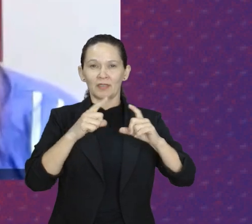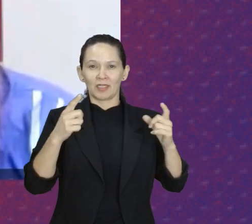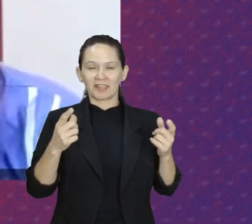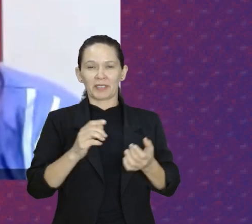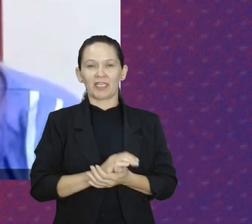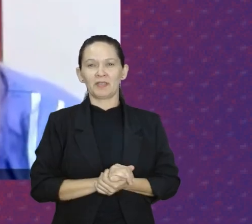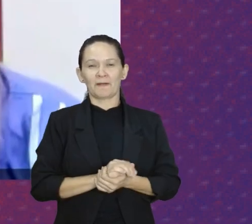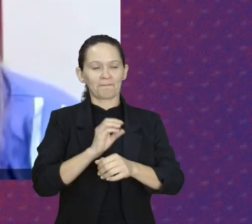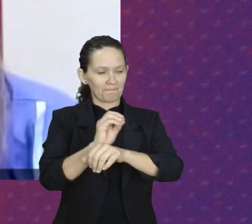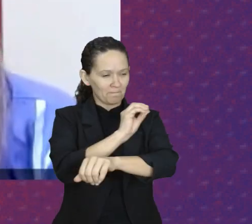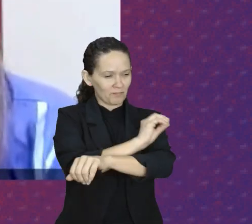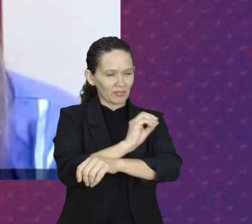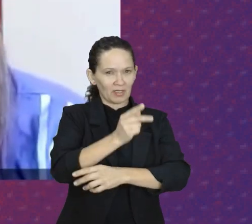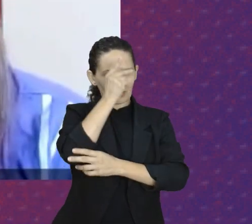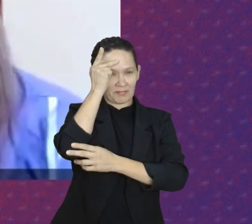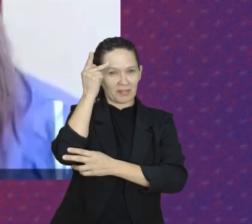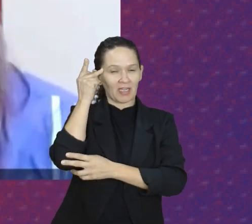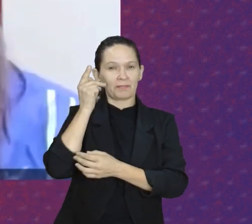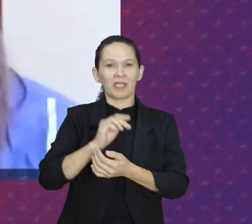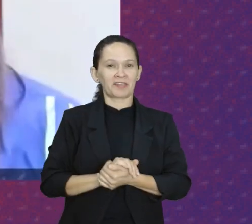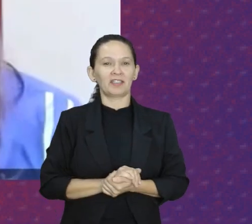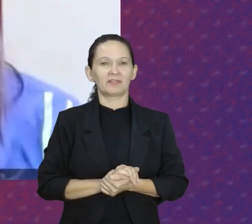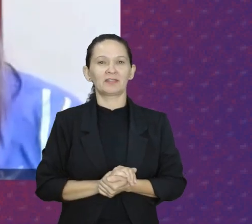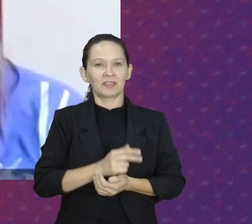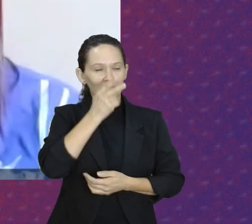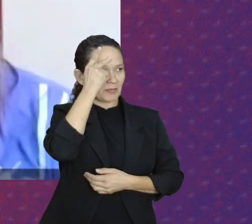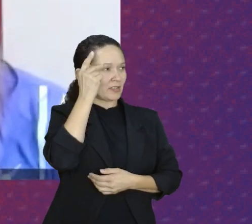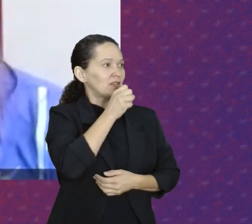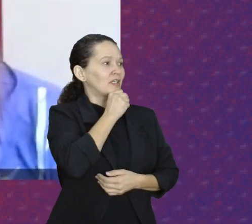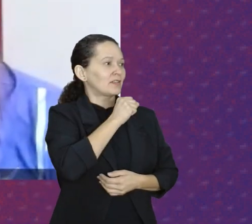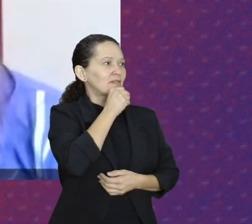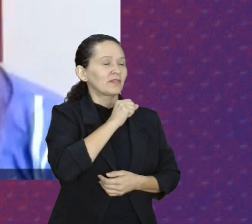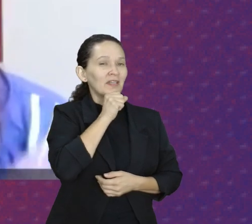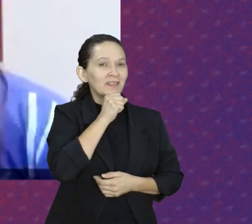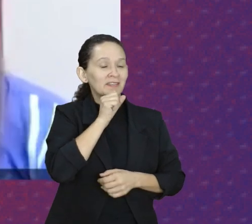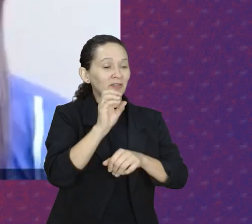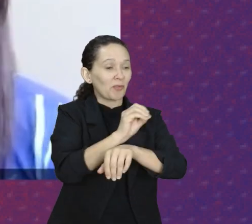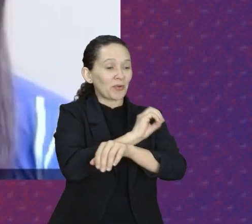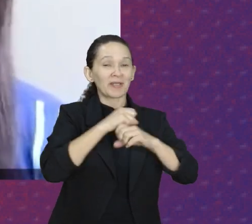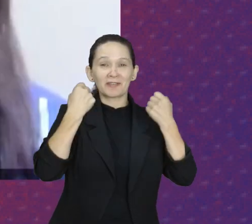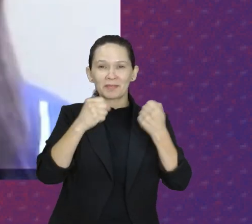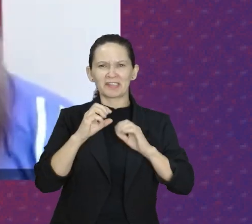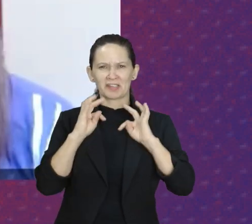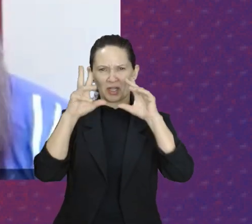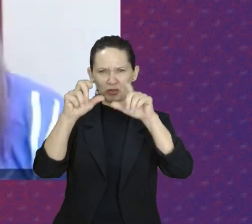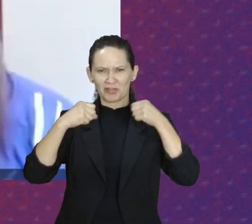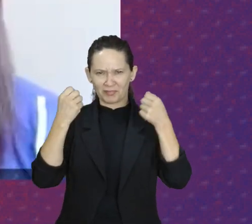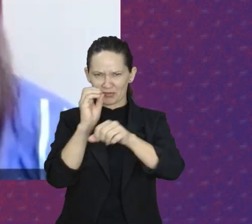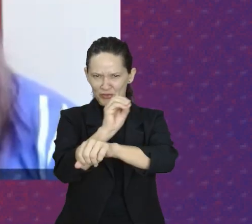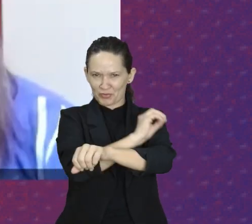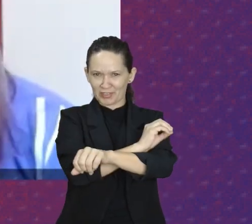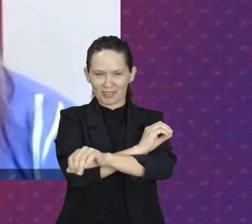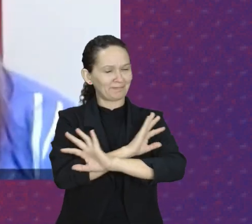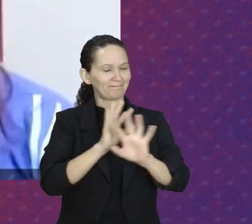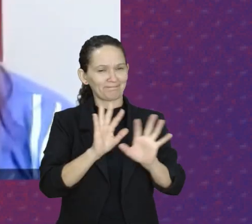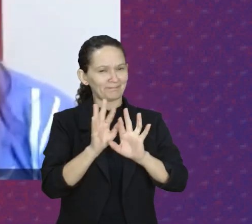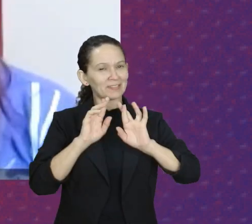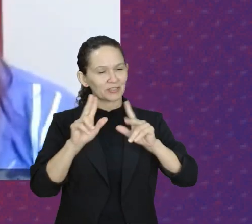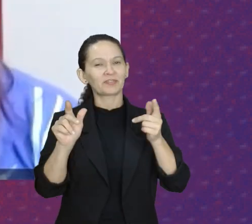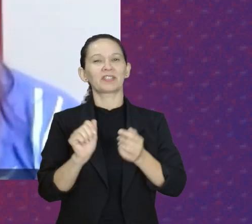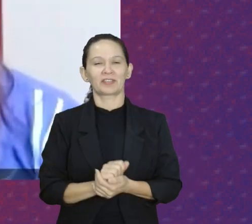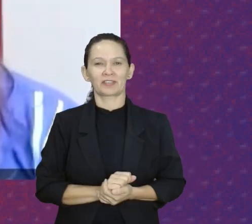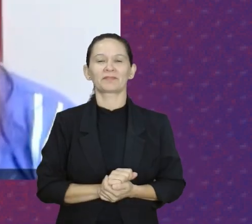de cuidado de pessoas idosas, né? Amplia os idosos. Não todos os idosos precisam de cuidado permanente, pelo contrário,